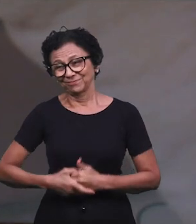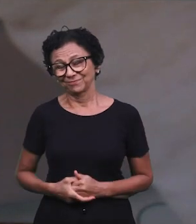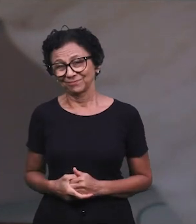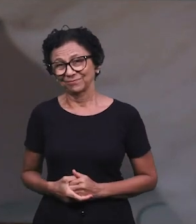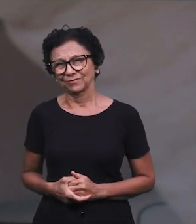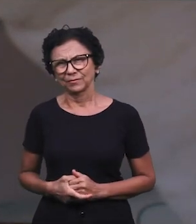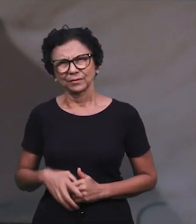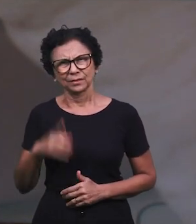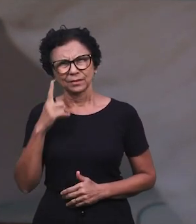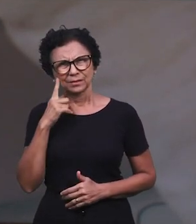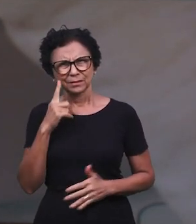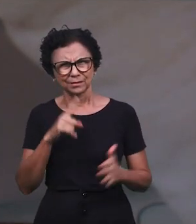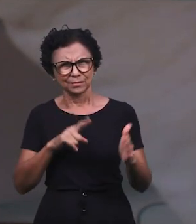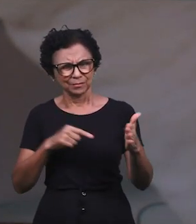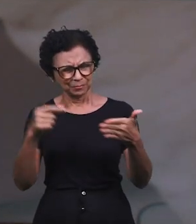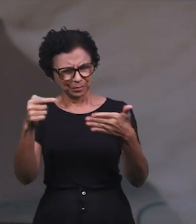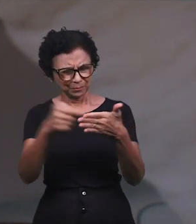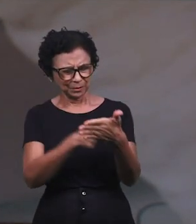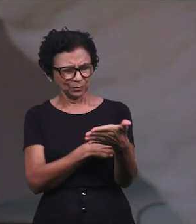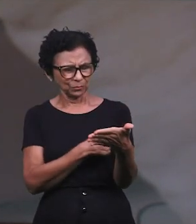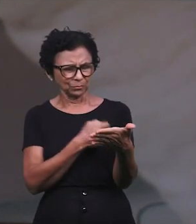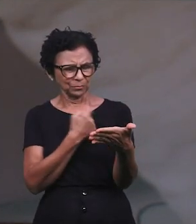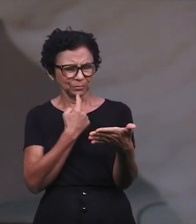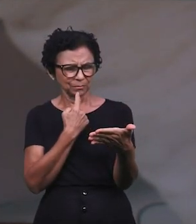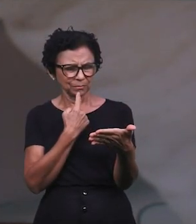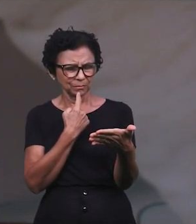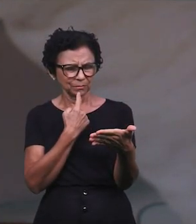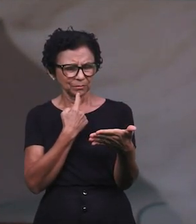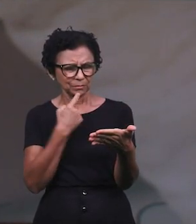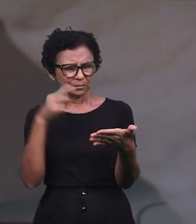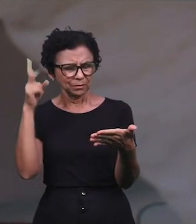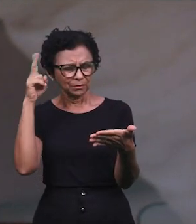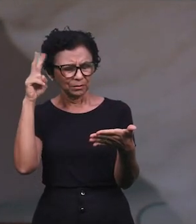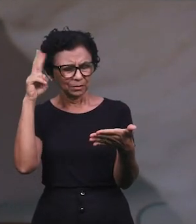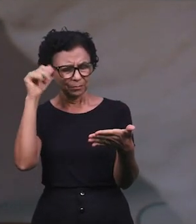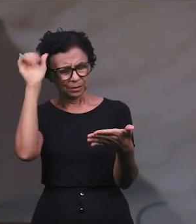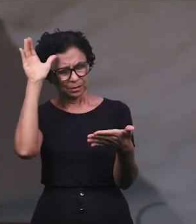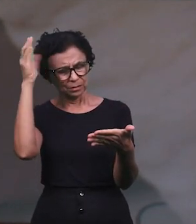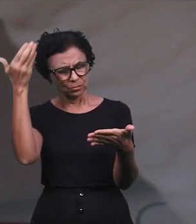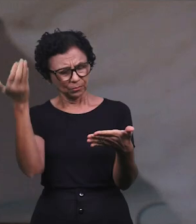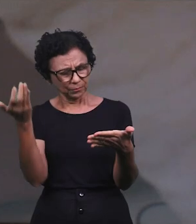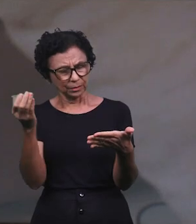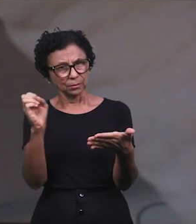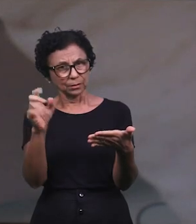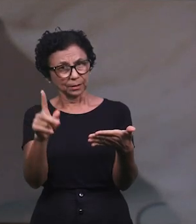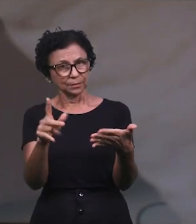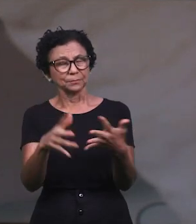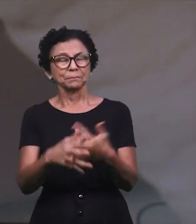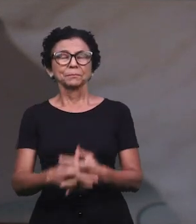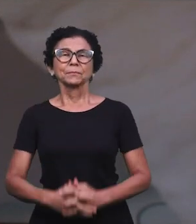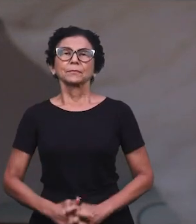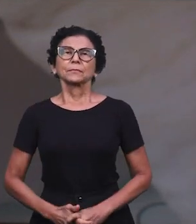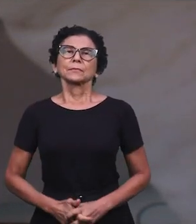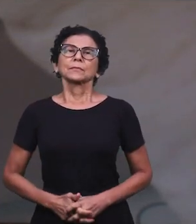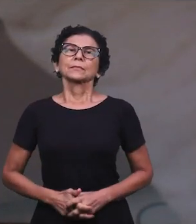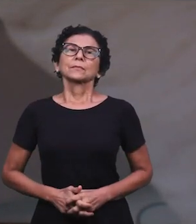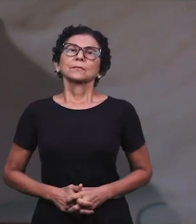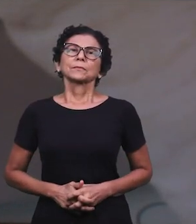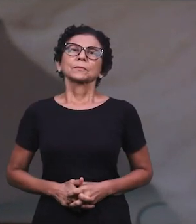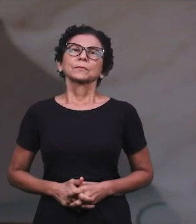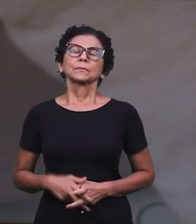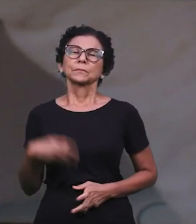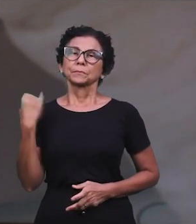ali o conteúdo, ver uma questão, lembrar daquilo que você estudou e resolver a questão, tudo bem? Por isso que as revisões